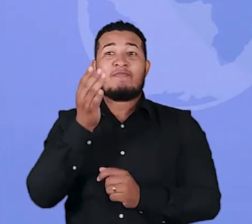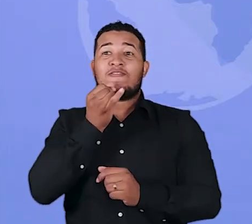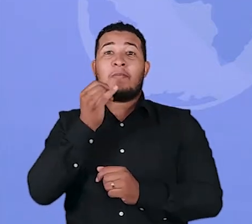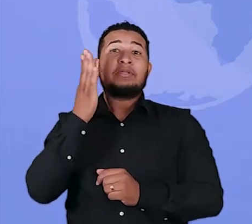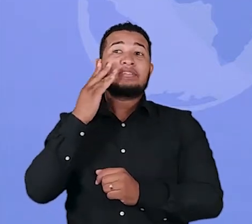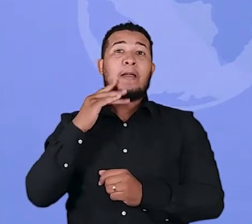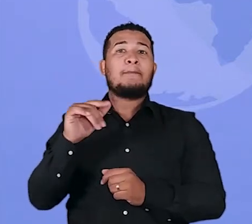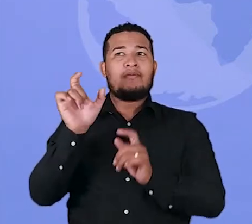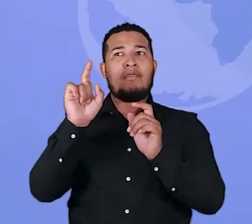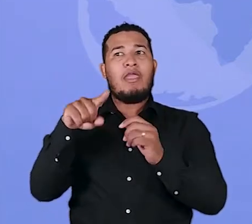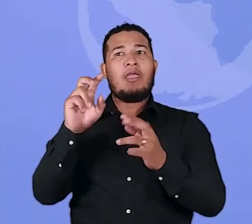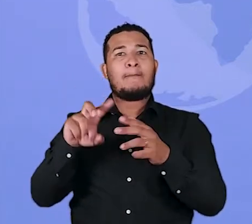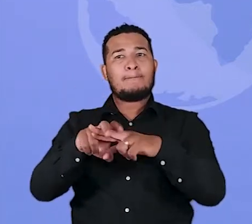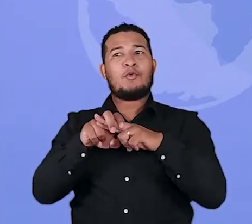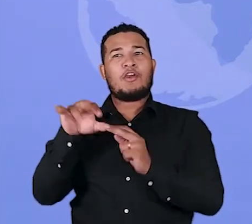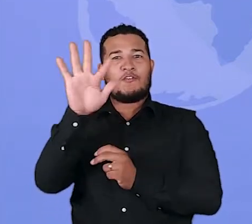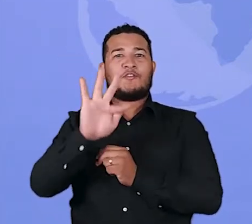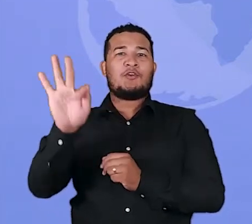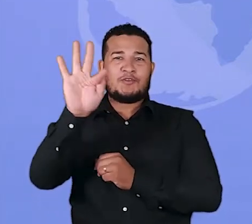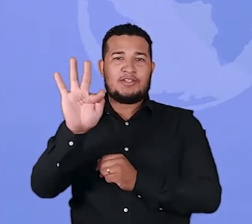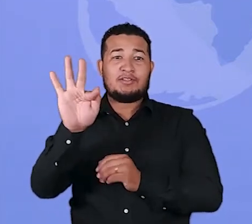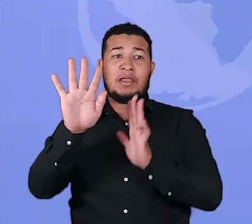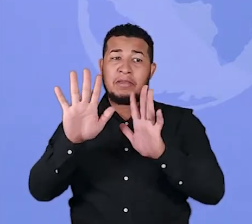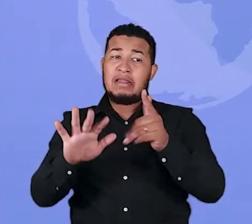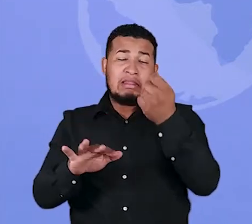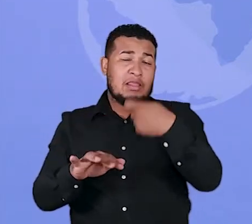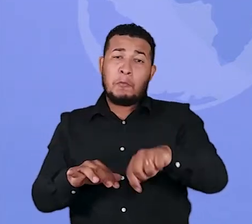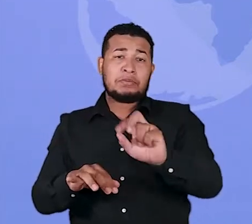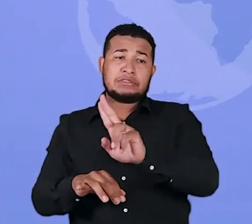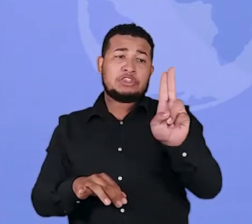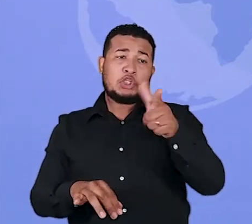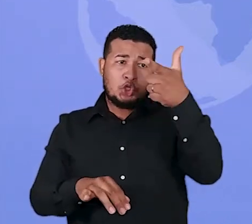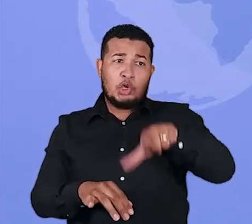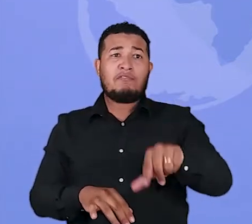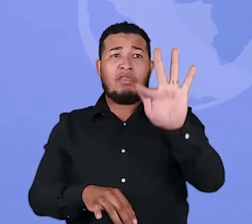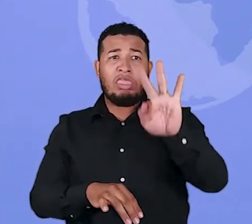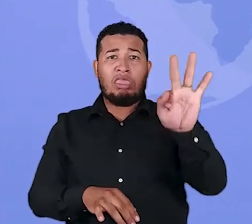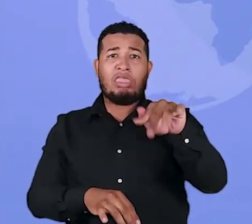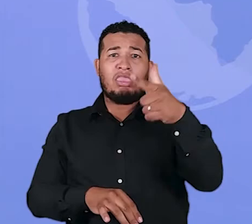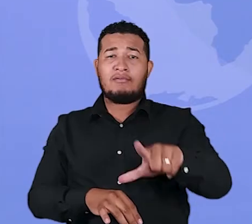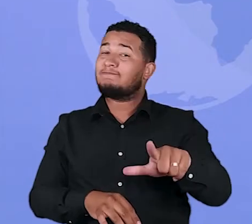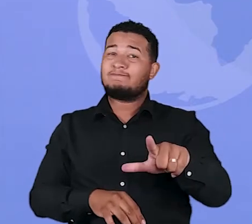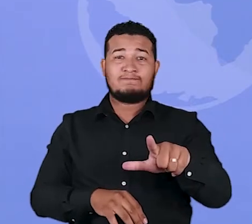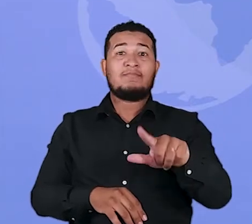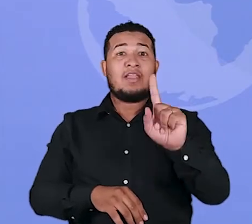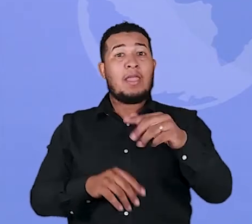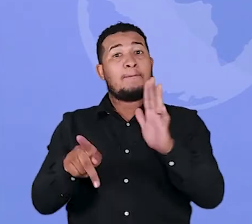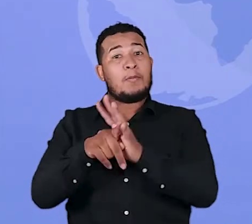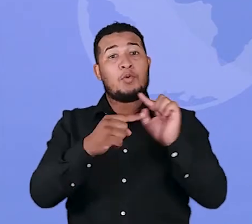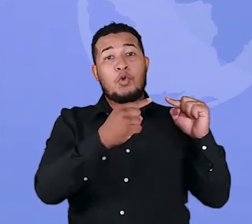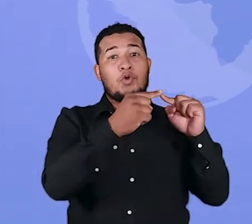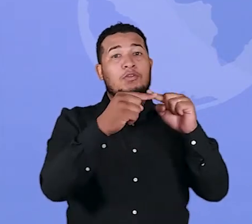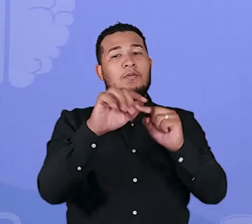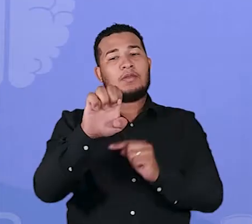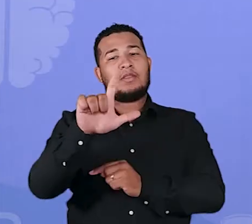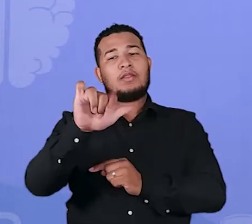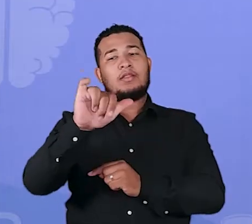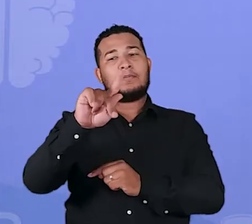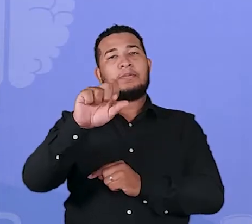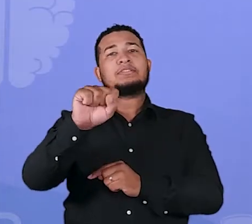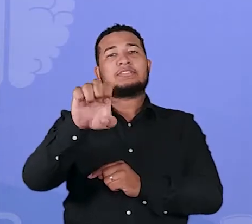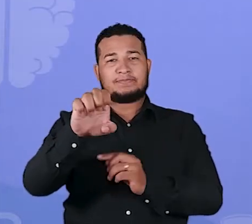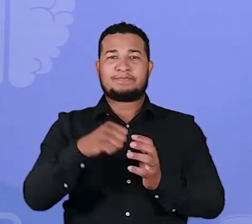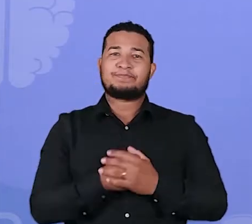à faculdade, mas na segunda parte da oração ali não foi escrita. Isso é uma coesão por elipse,